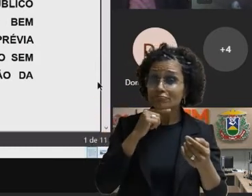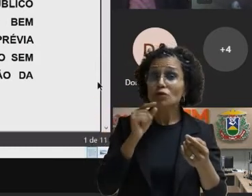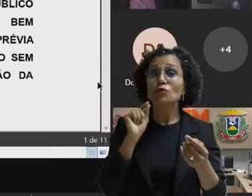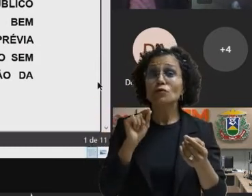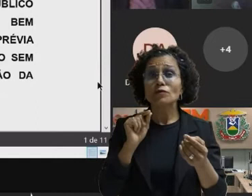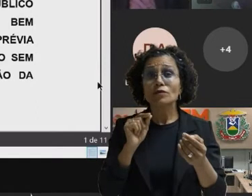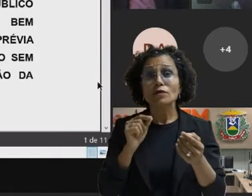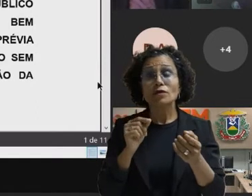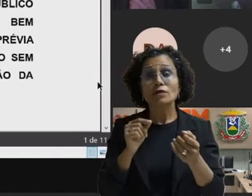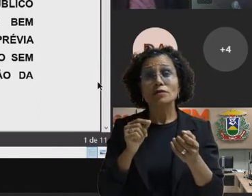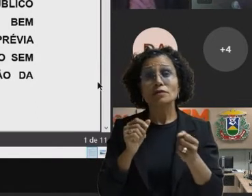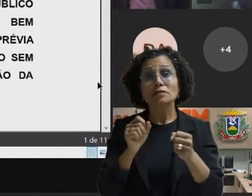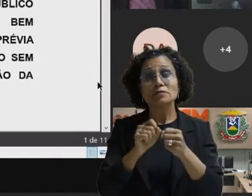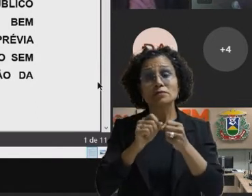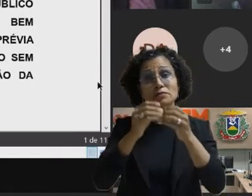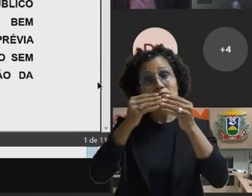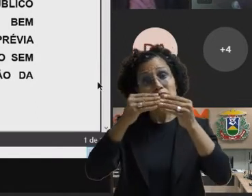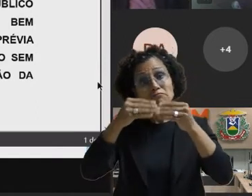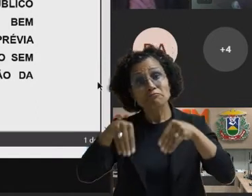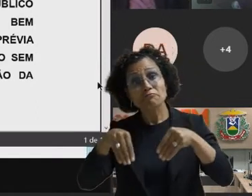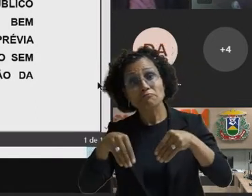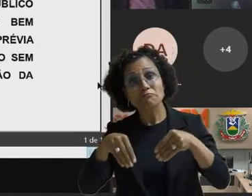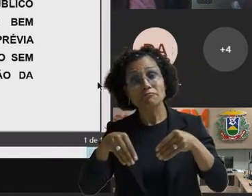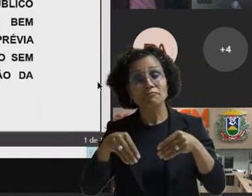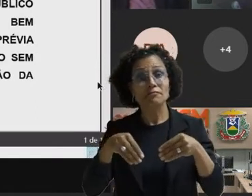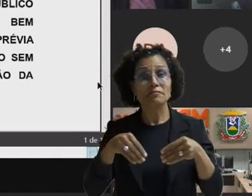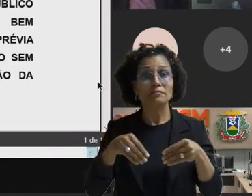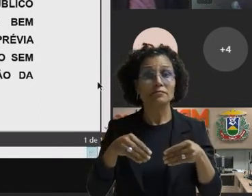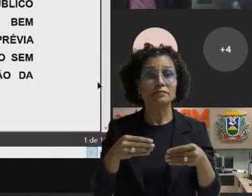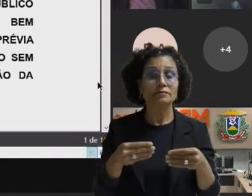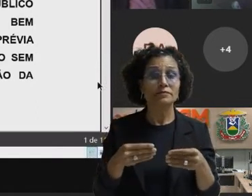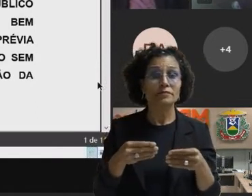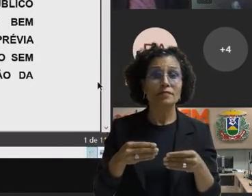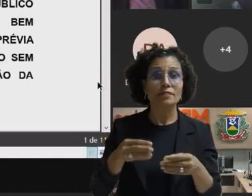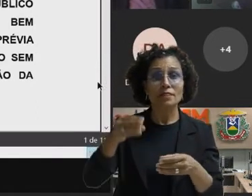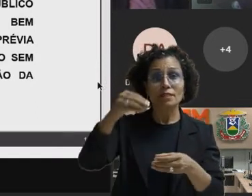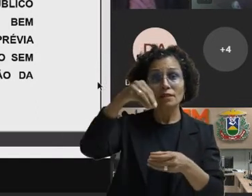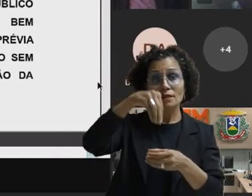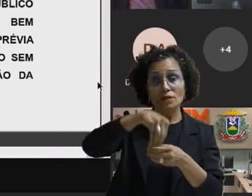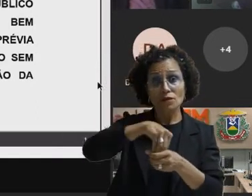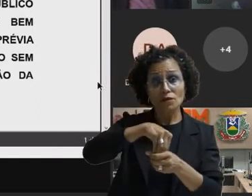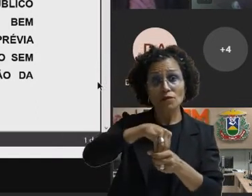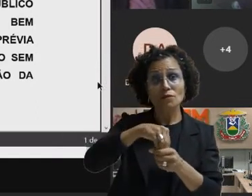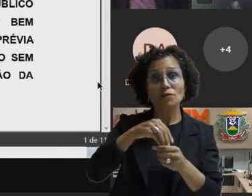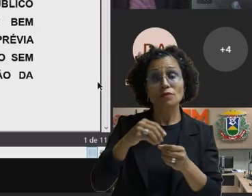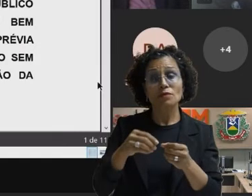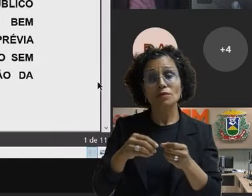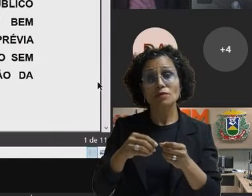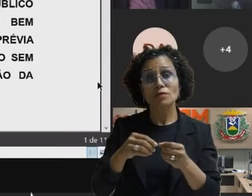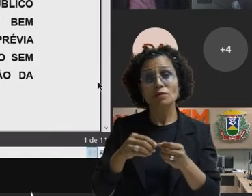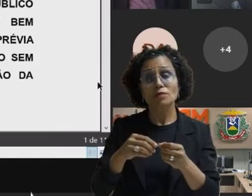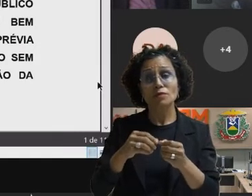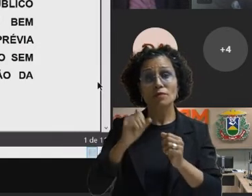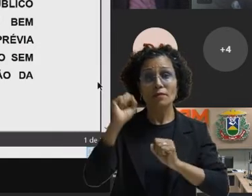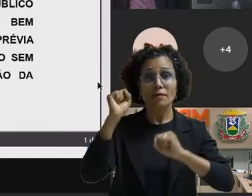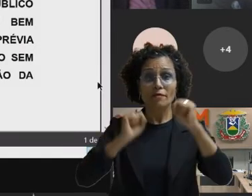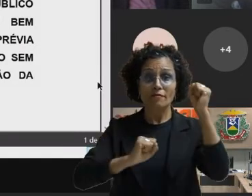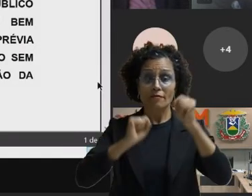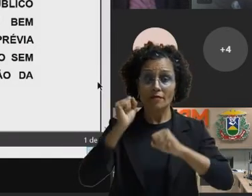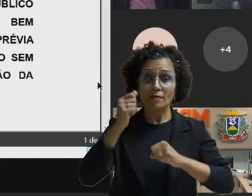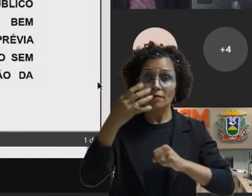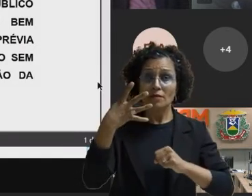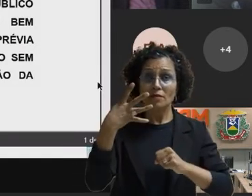falha técnica jurídica, talvez, por questão da implantação de uma fábrica. Há 14 anos atrás,